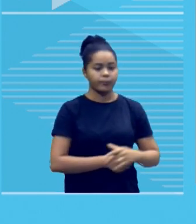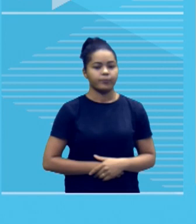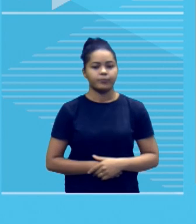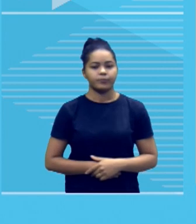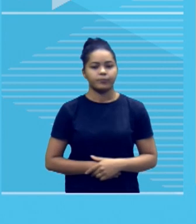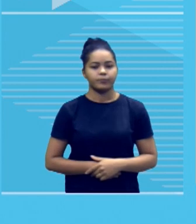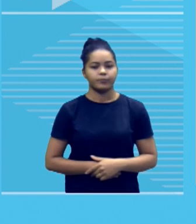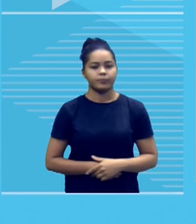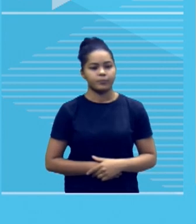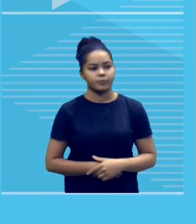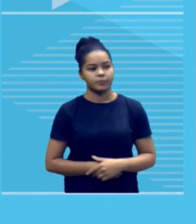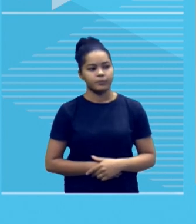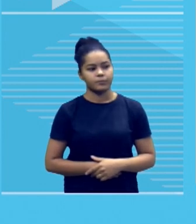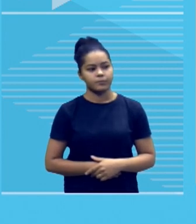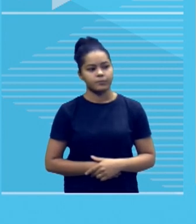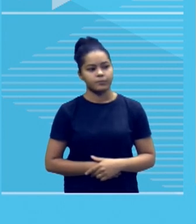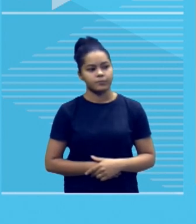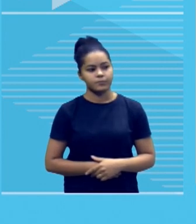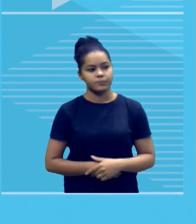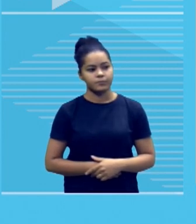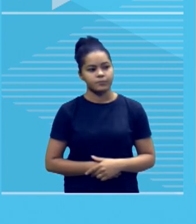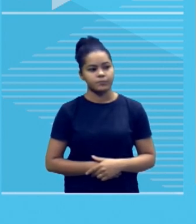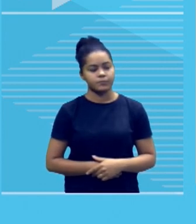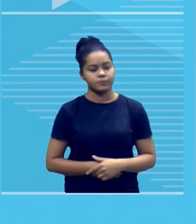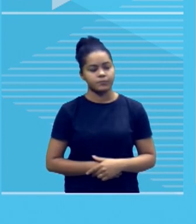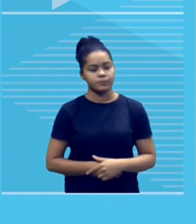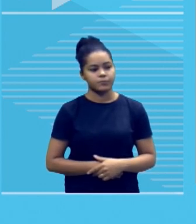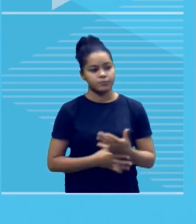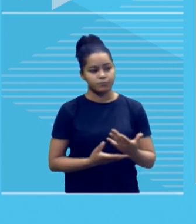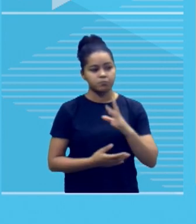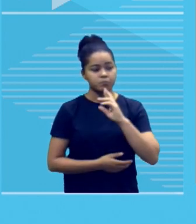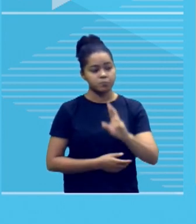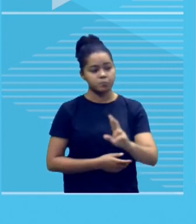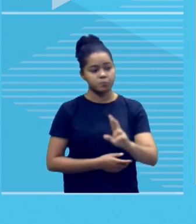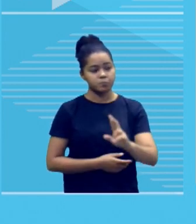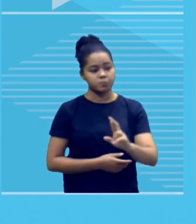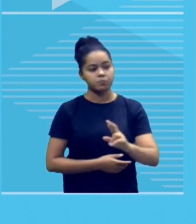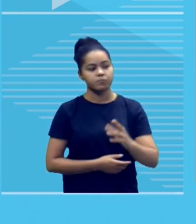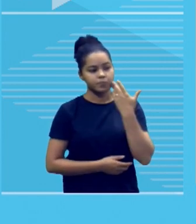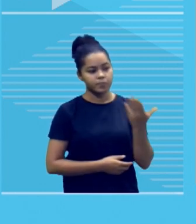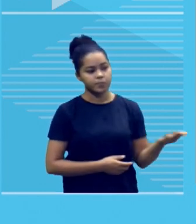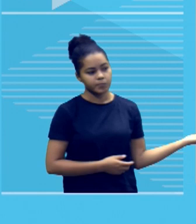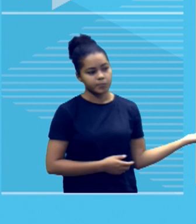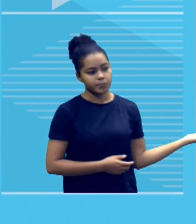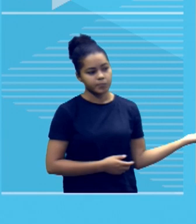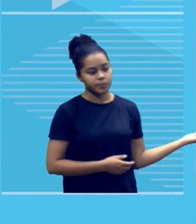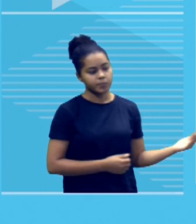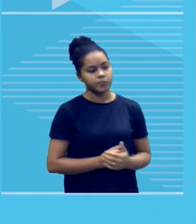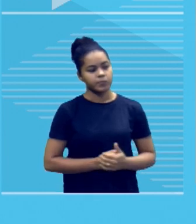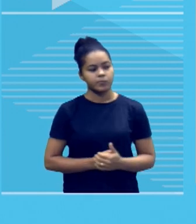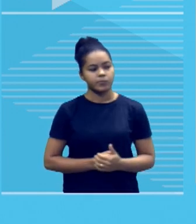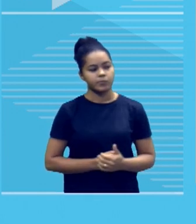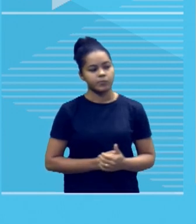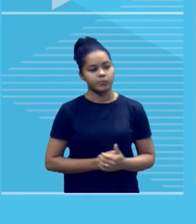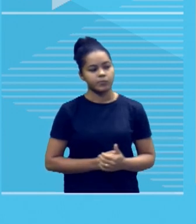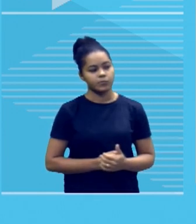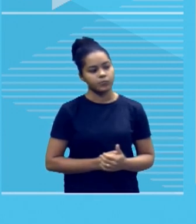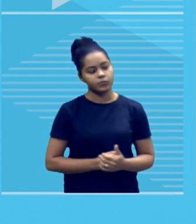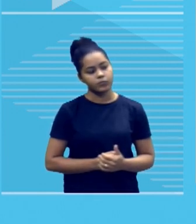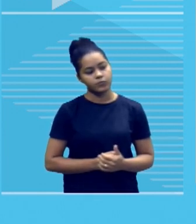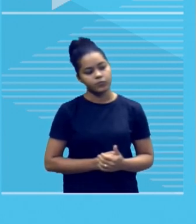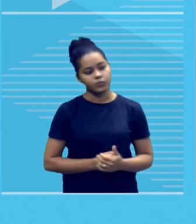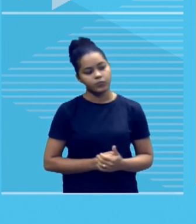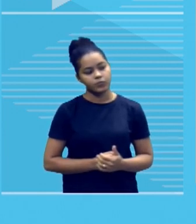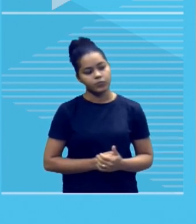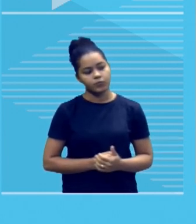representados pela mesma fórmula molecular Então só pode ser isômeros de função isomas de